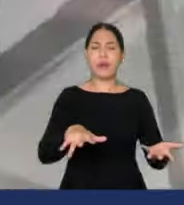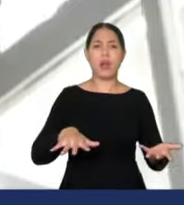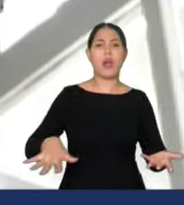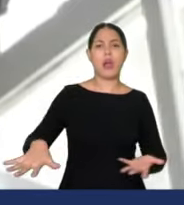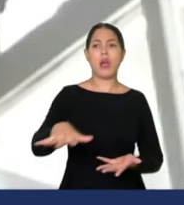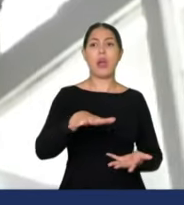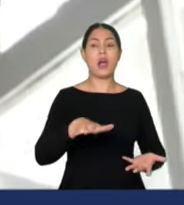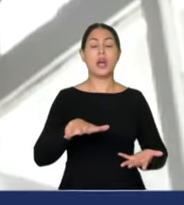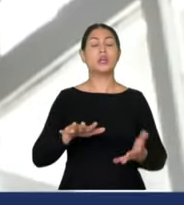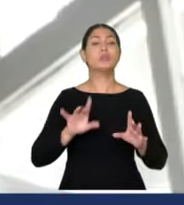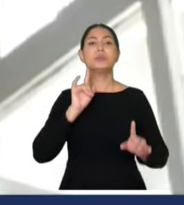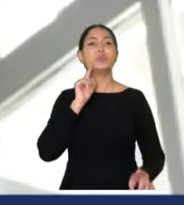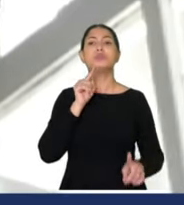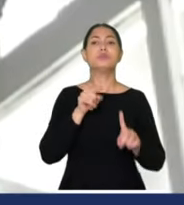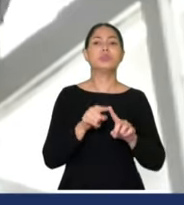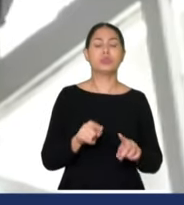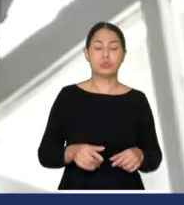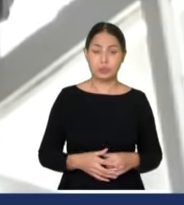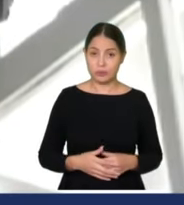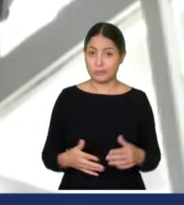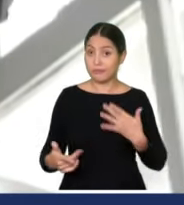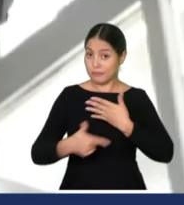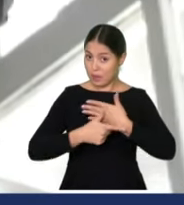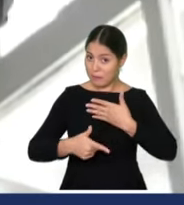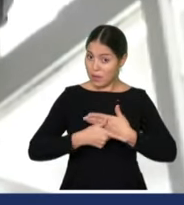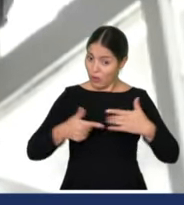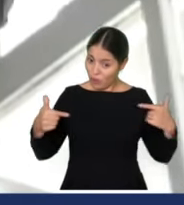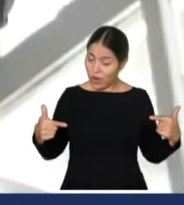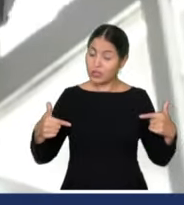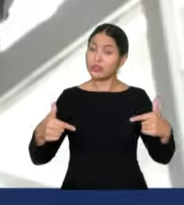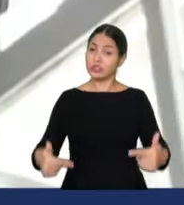interrompa. O Estado tem que ter um papel ativo